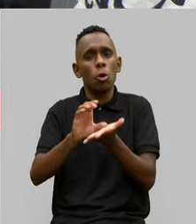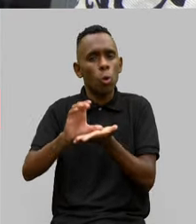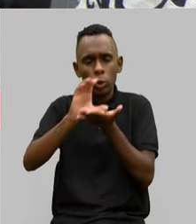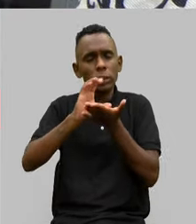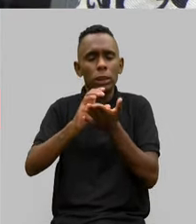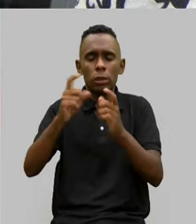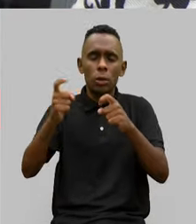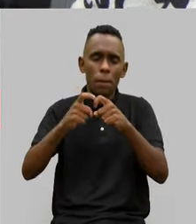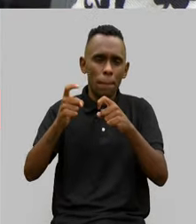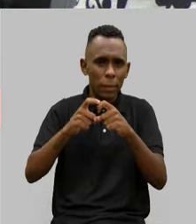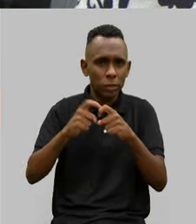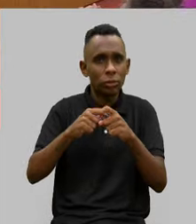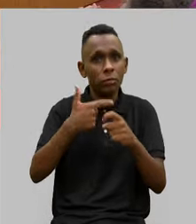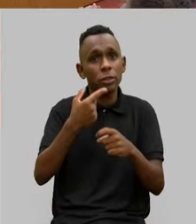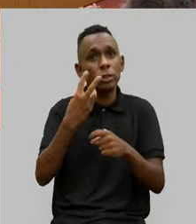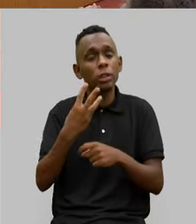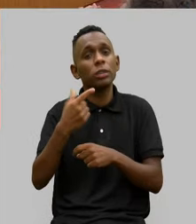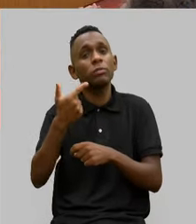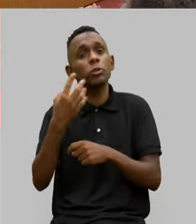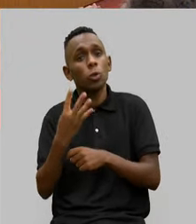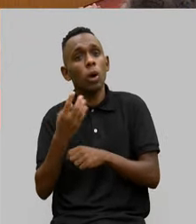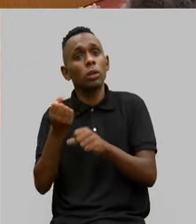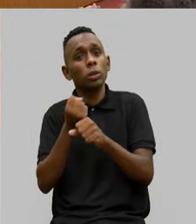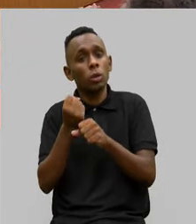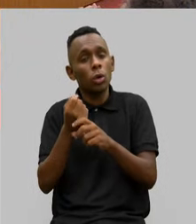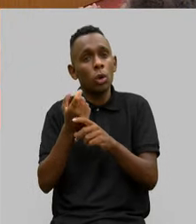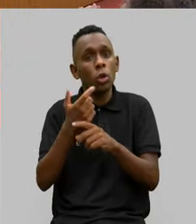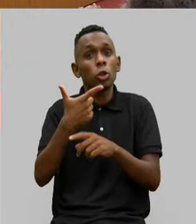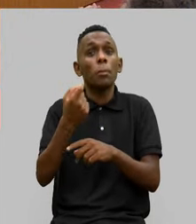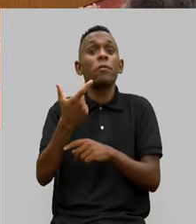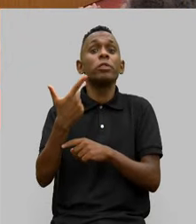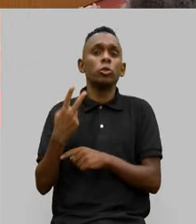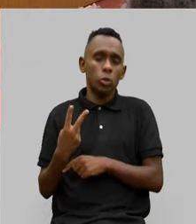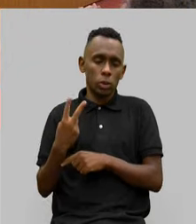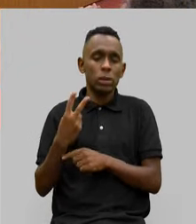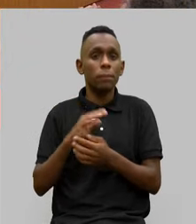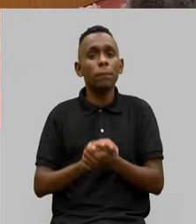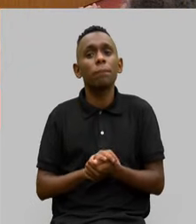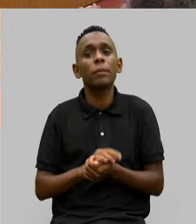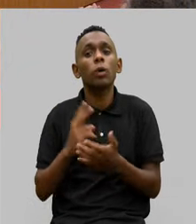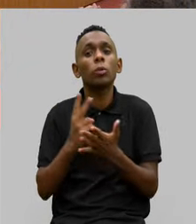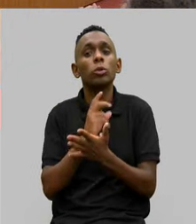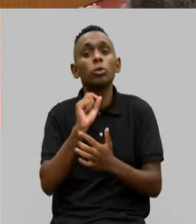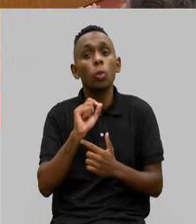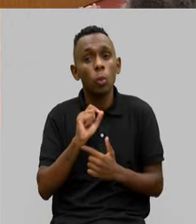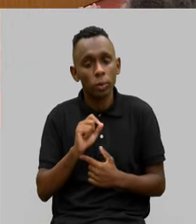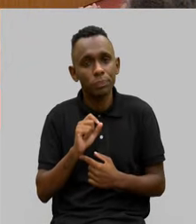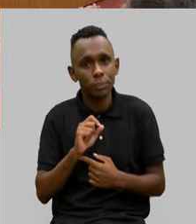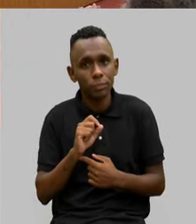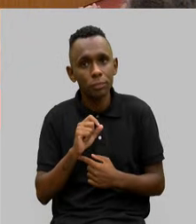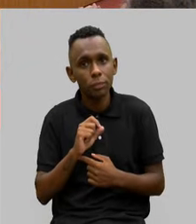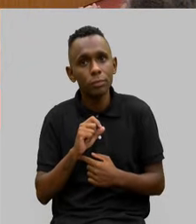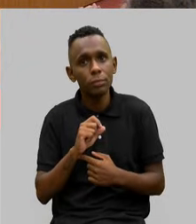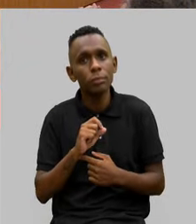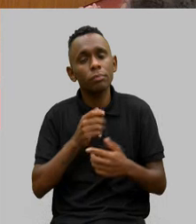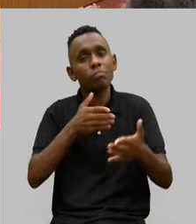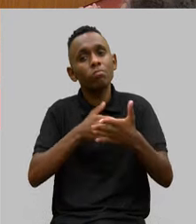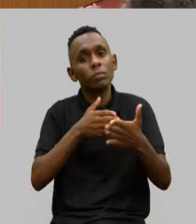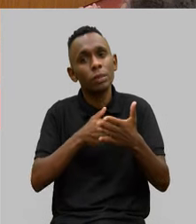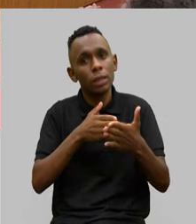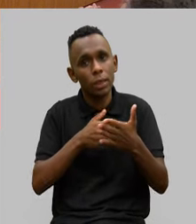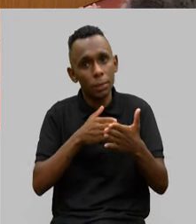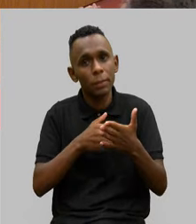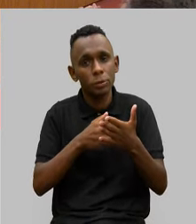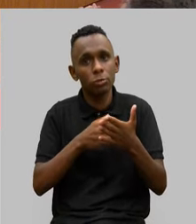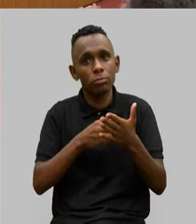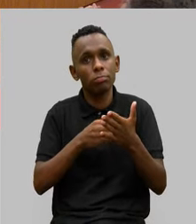eh 2324 de 2022 em que eh restringiu a